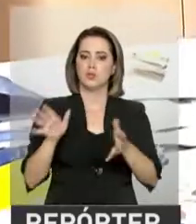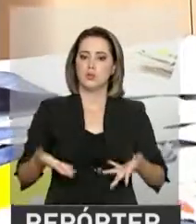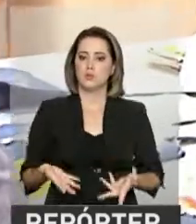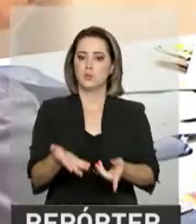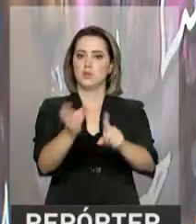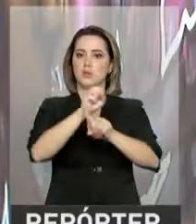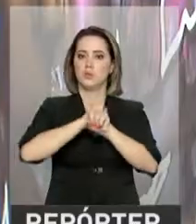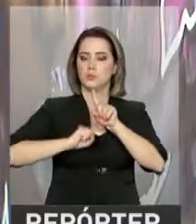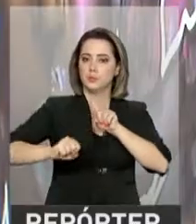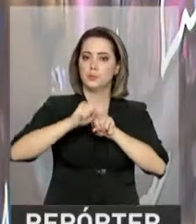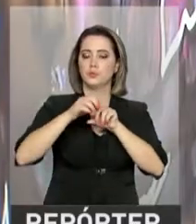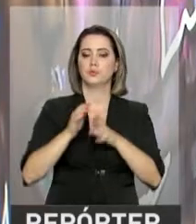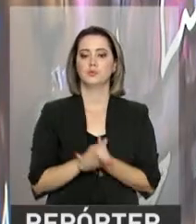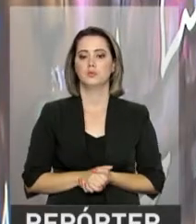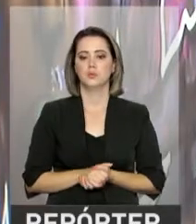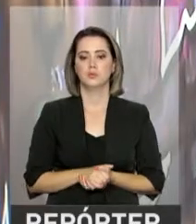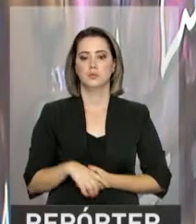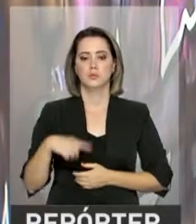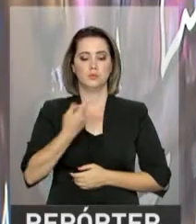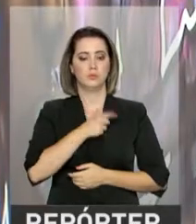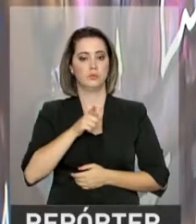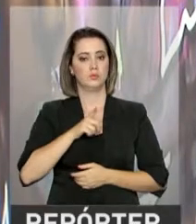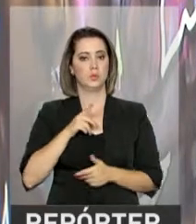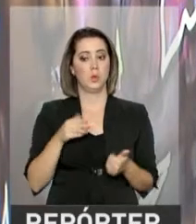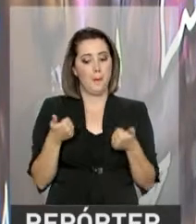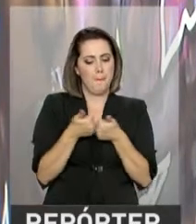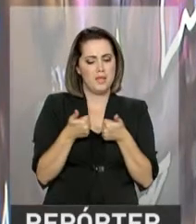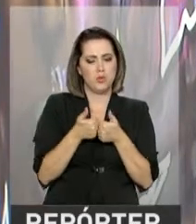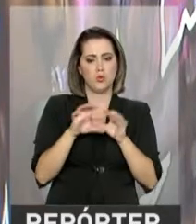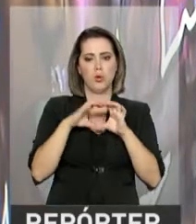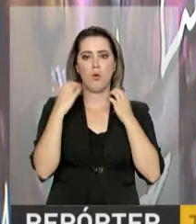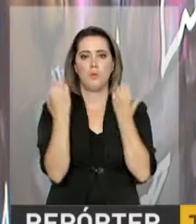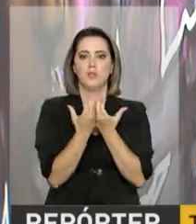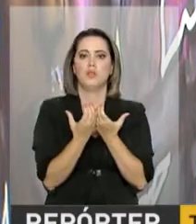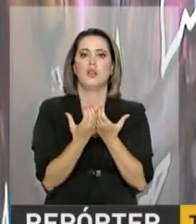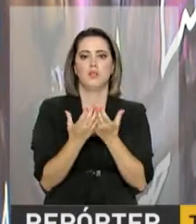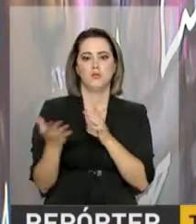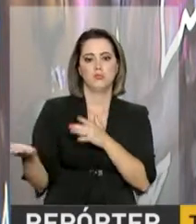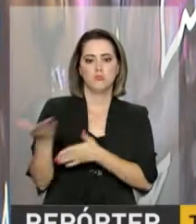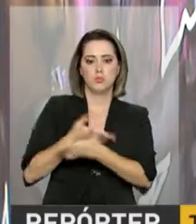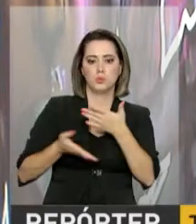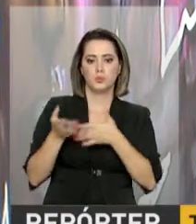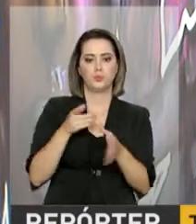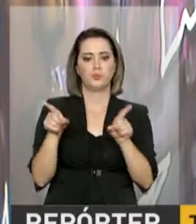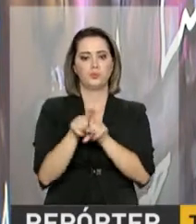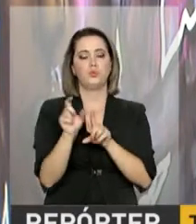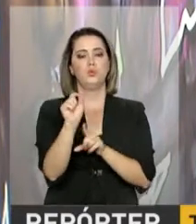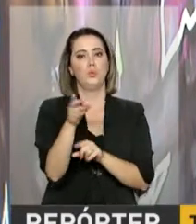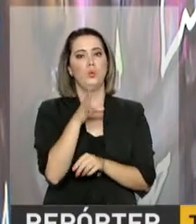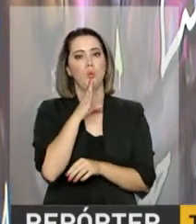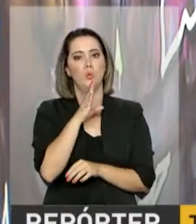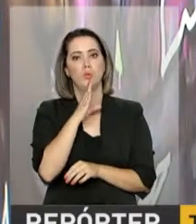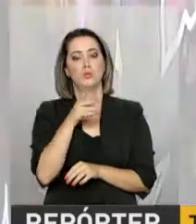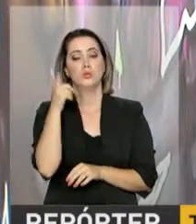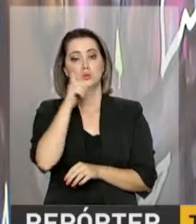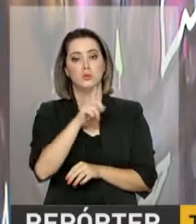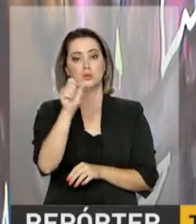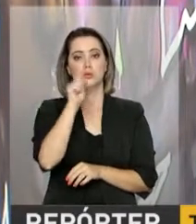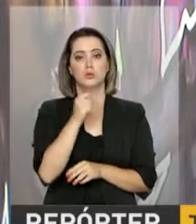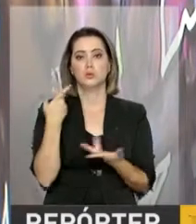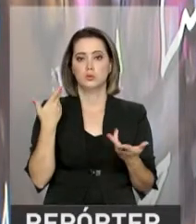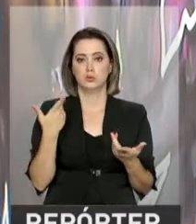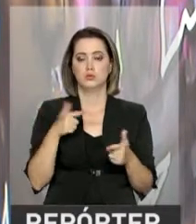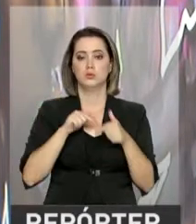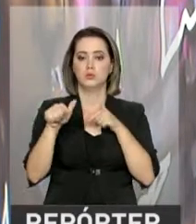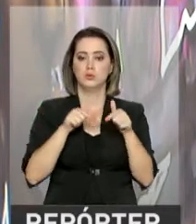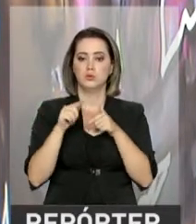social a gente tem uma relação muito próxima com a comunidade e dessa forma a gente conseguiu que absorver sem trabalho que